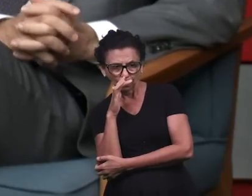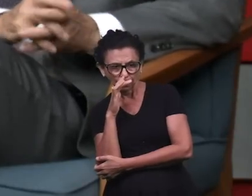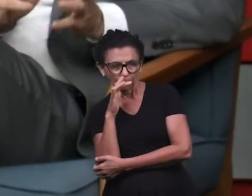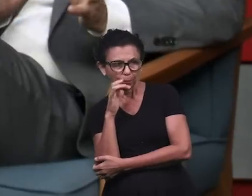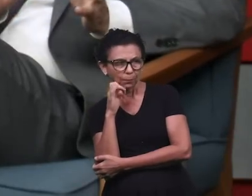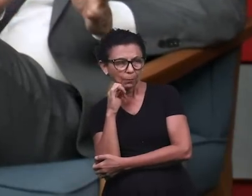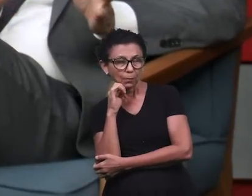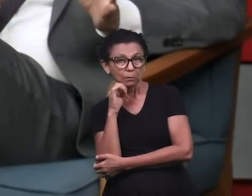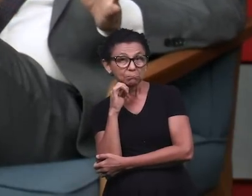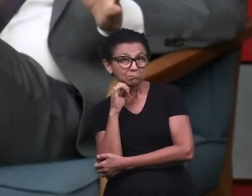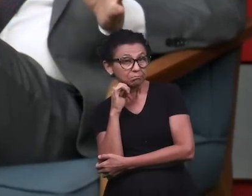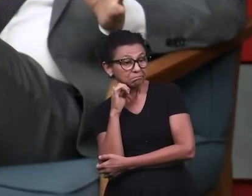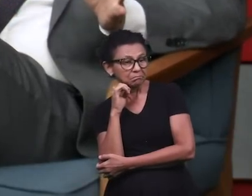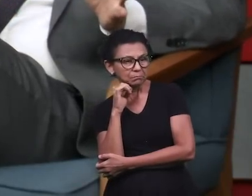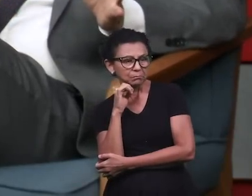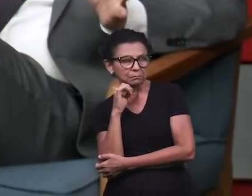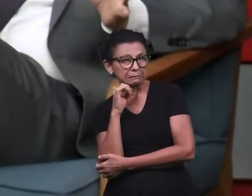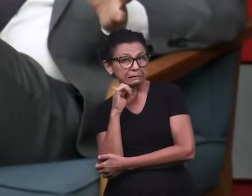assim um pouco